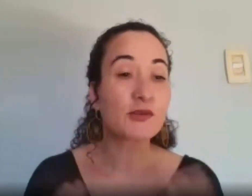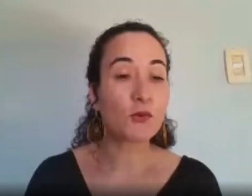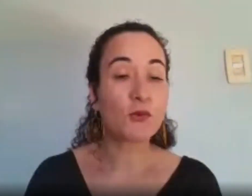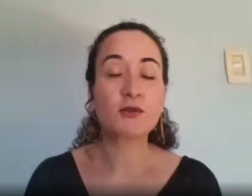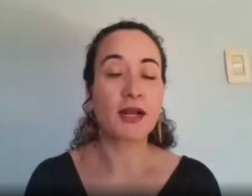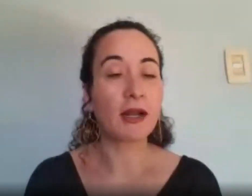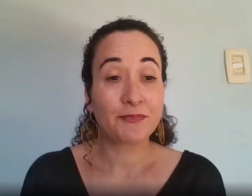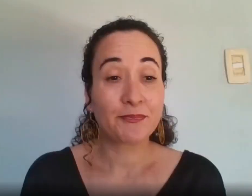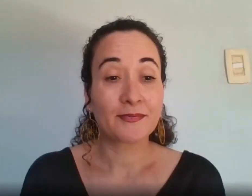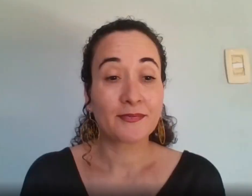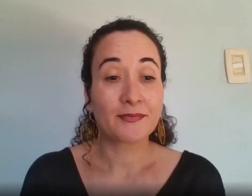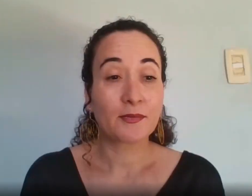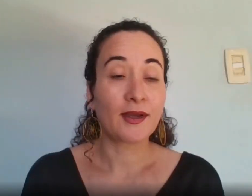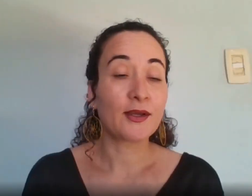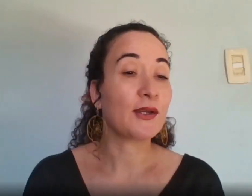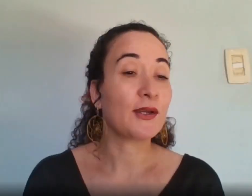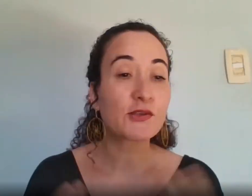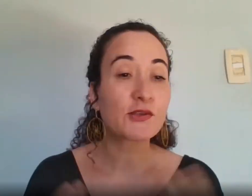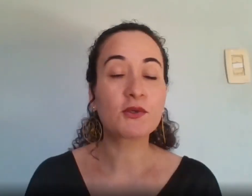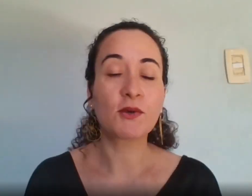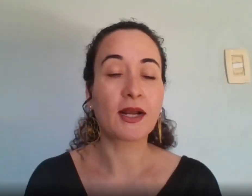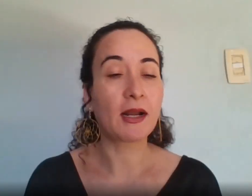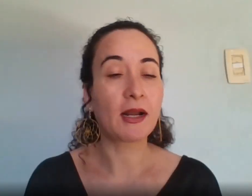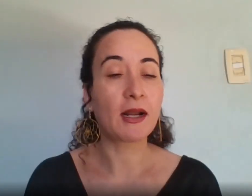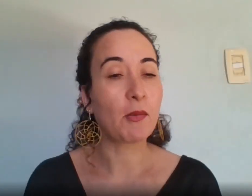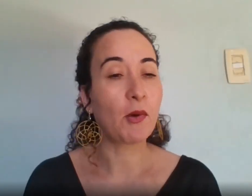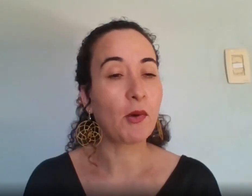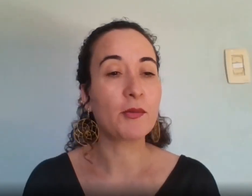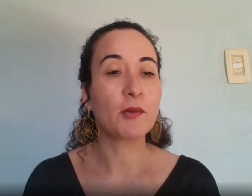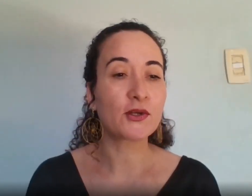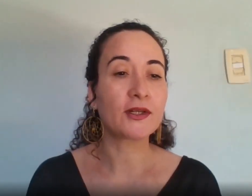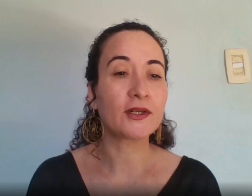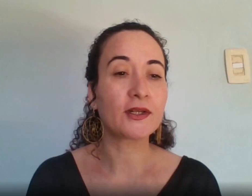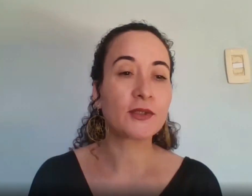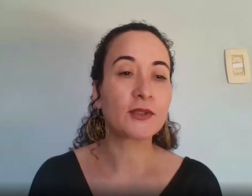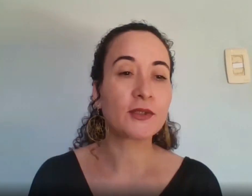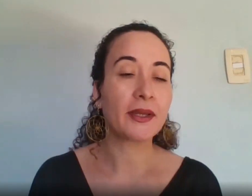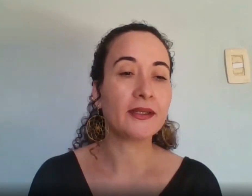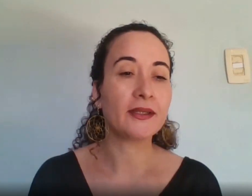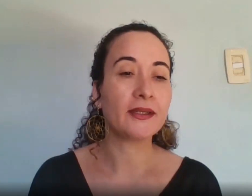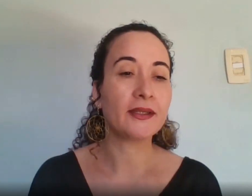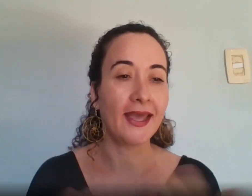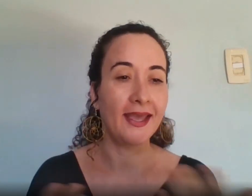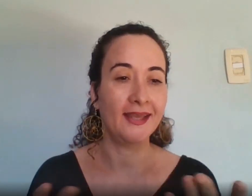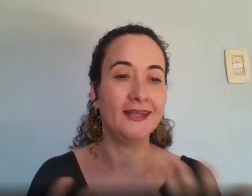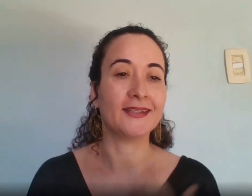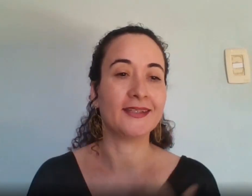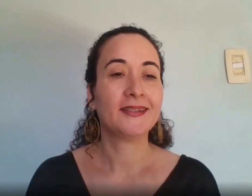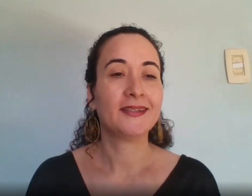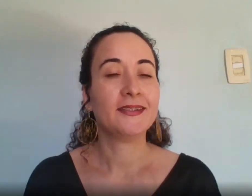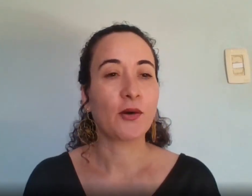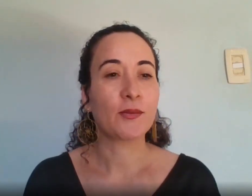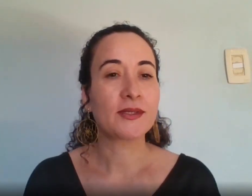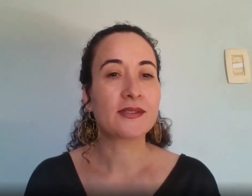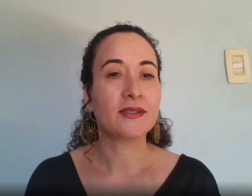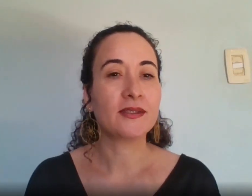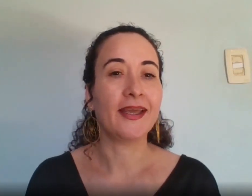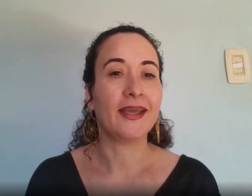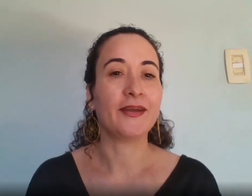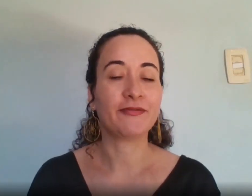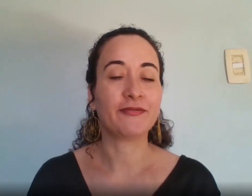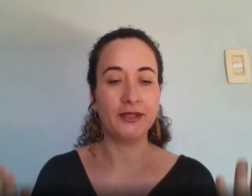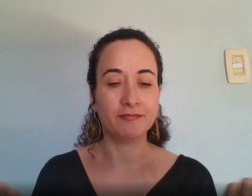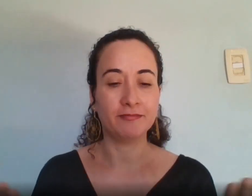O seu discurso acabou me emocionando também, Elia. Então, assim, foi bom. Eu entrei